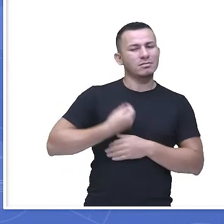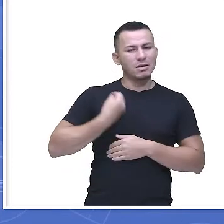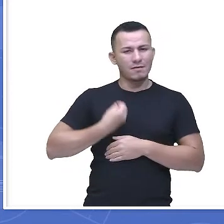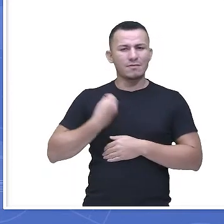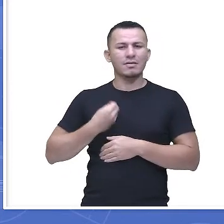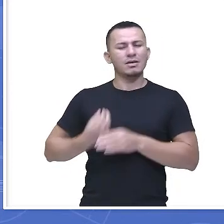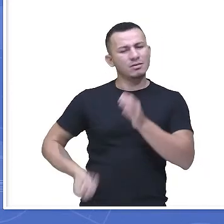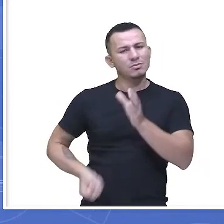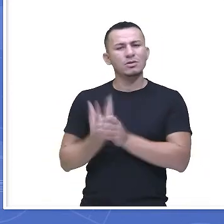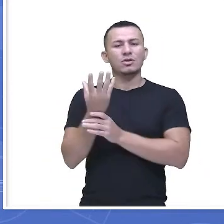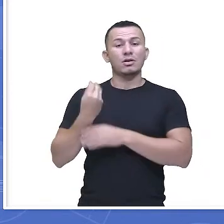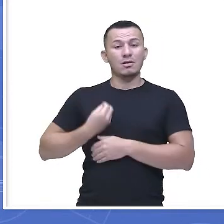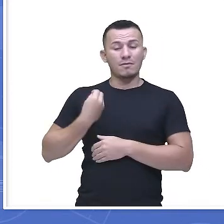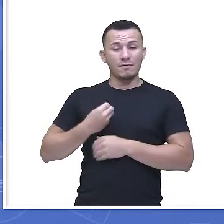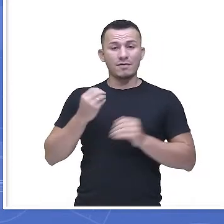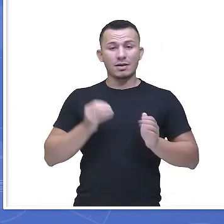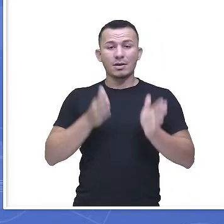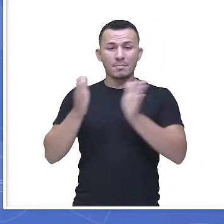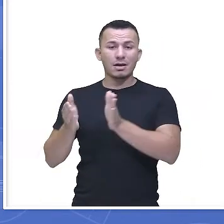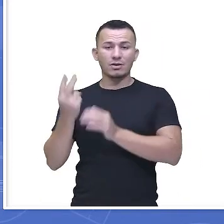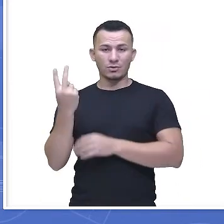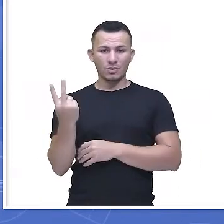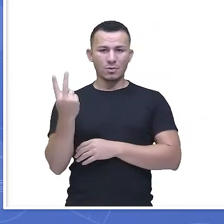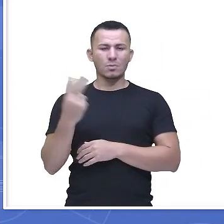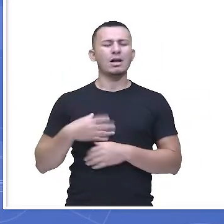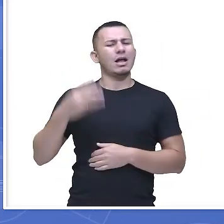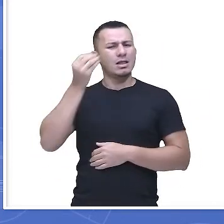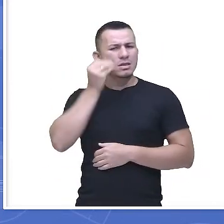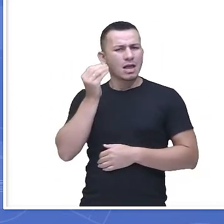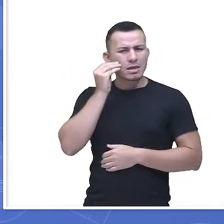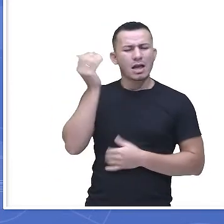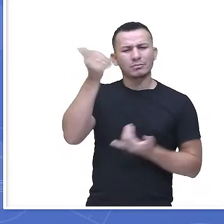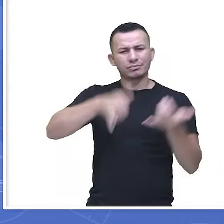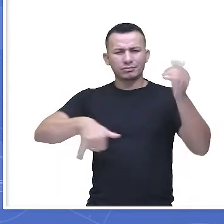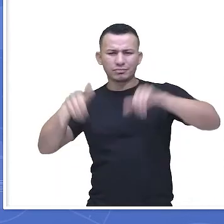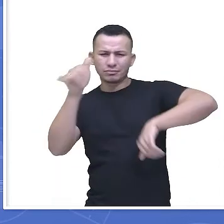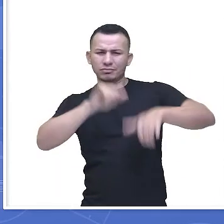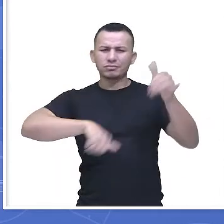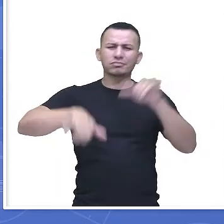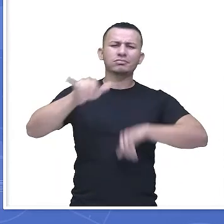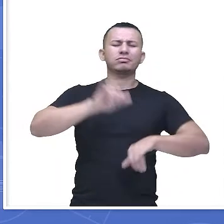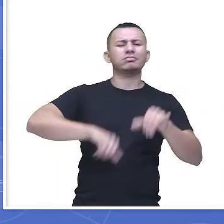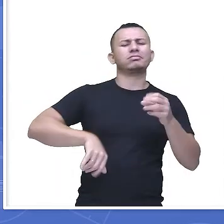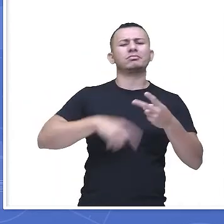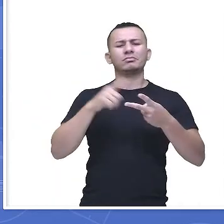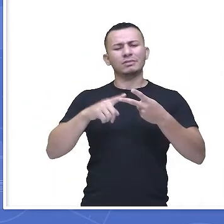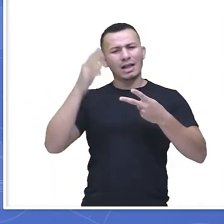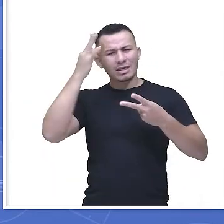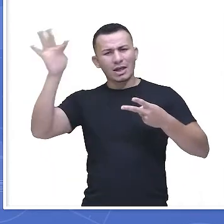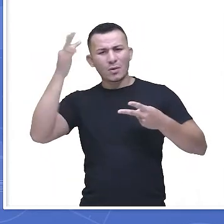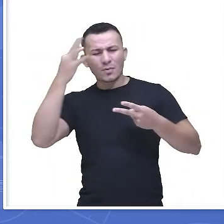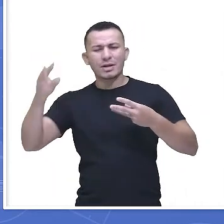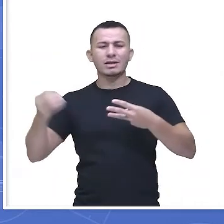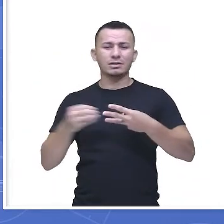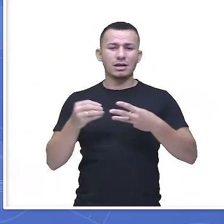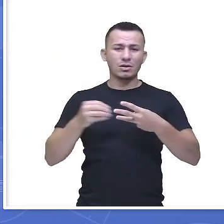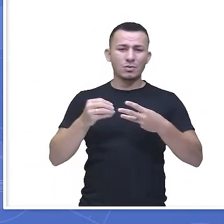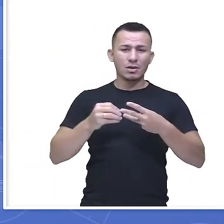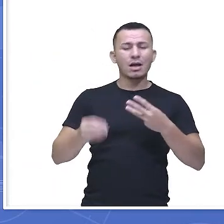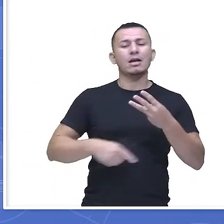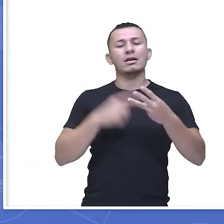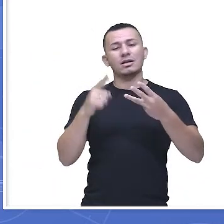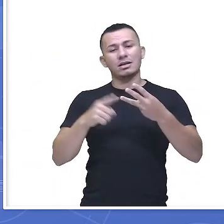origem da vida 2. Vimos aí os experimentos falando de abiogênese e abiogênese, teoria celular e